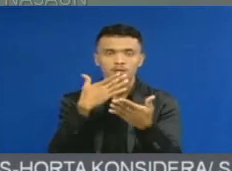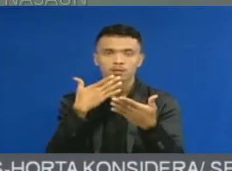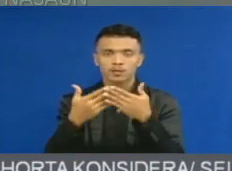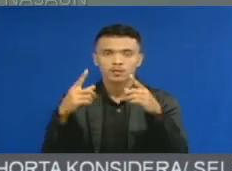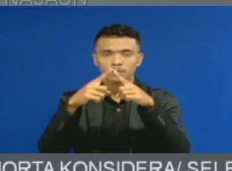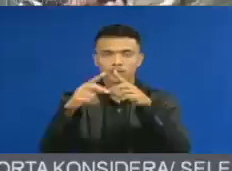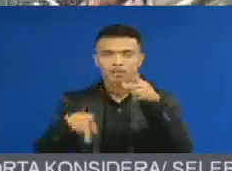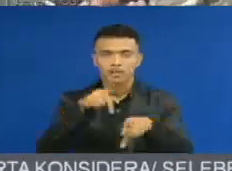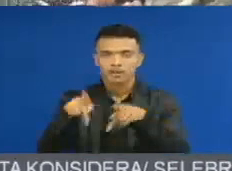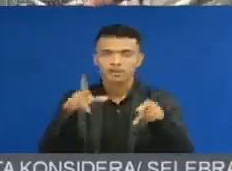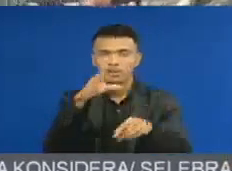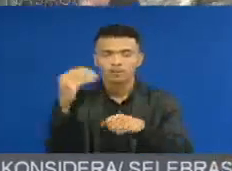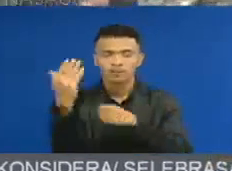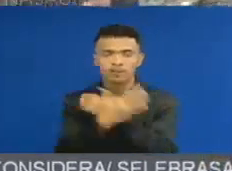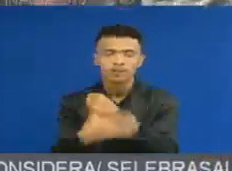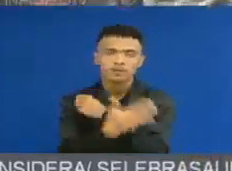nação.